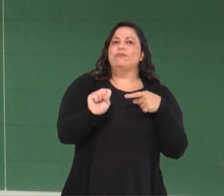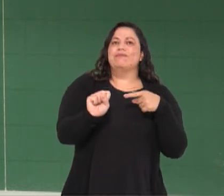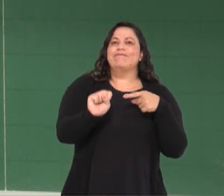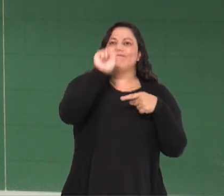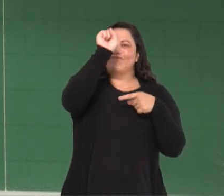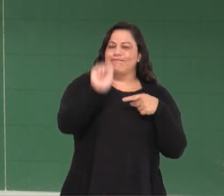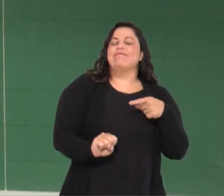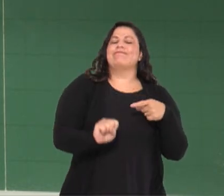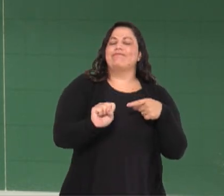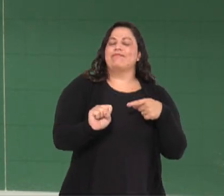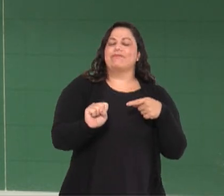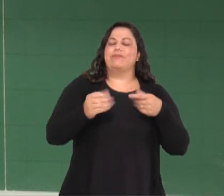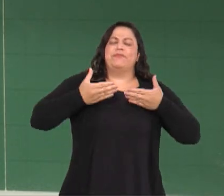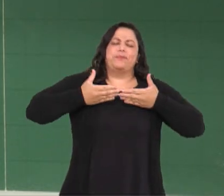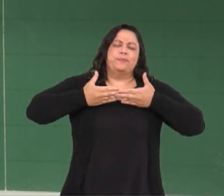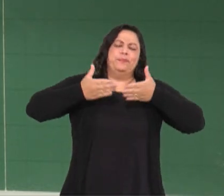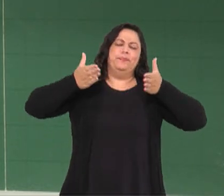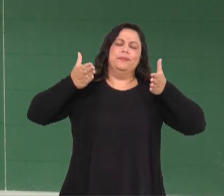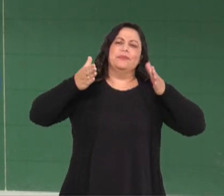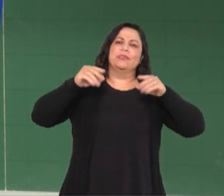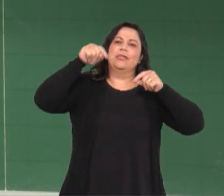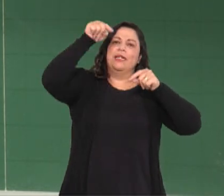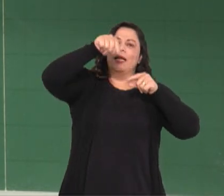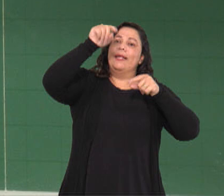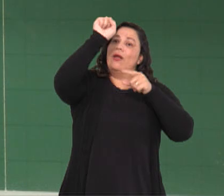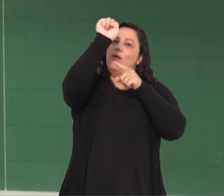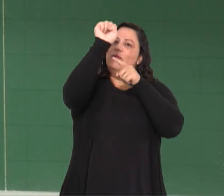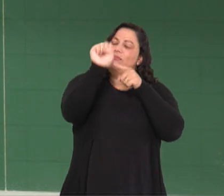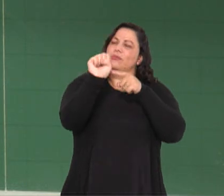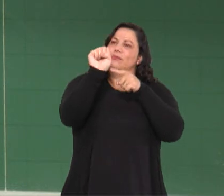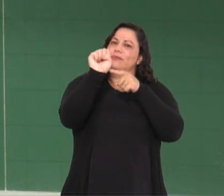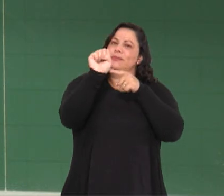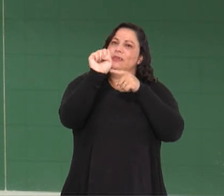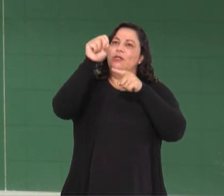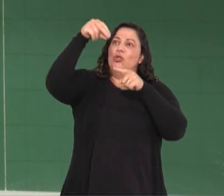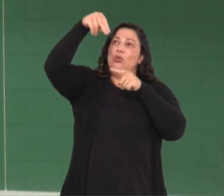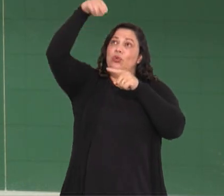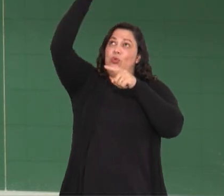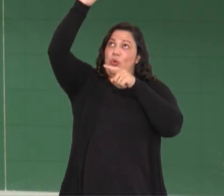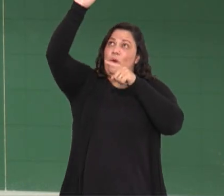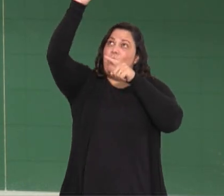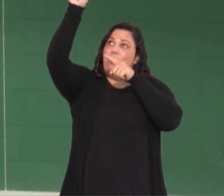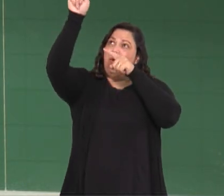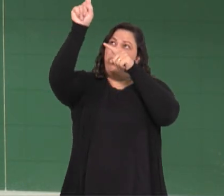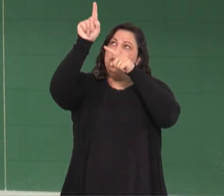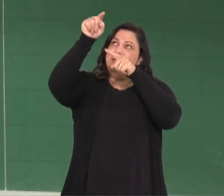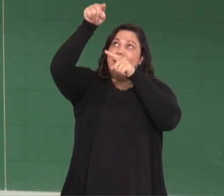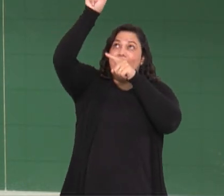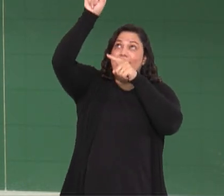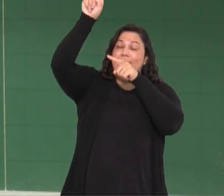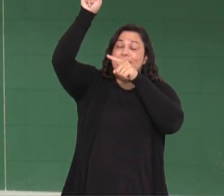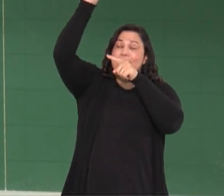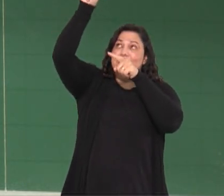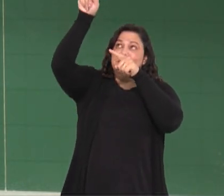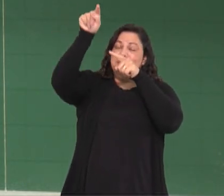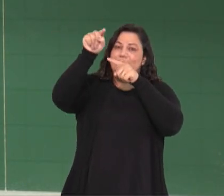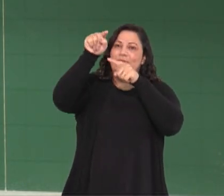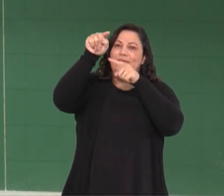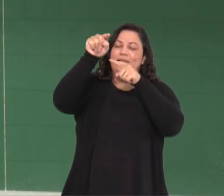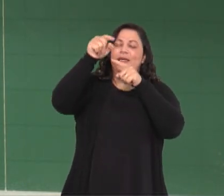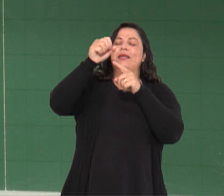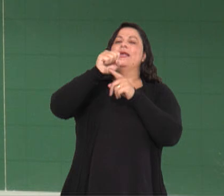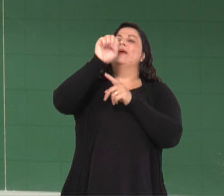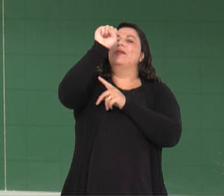porta, podemos dizer que é a porta de entrada da região sul quando nós estamos vindo do norte para o sul do Brasil, né? Então, o primeiro estado da região ali,